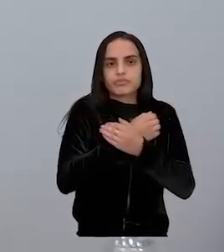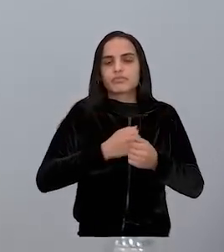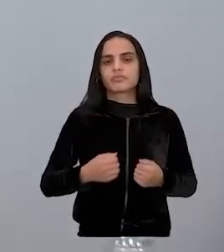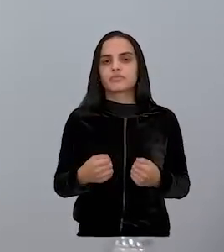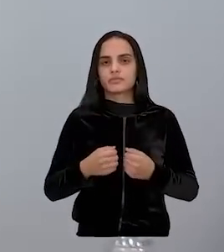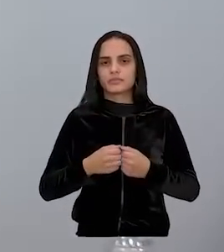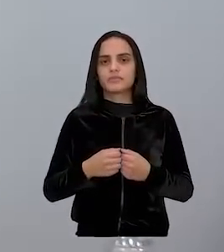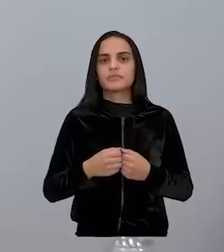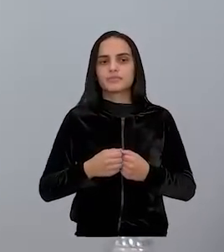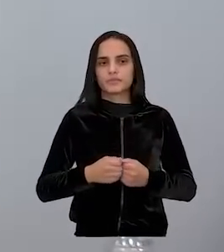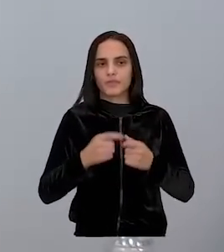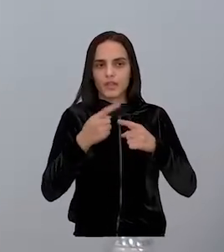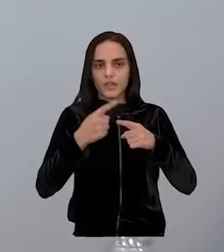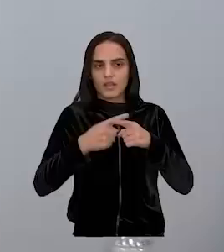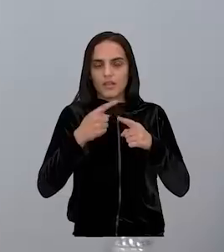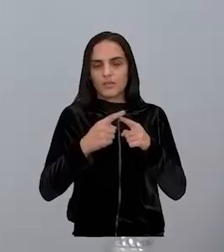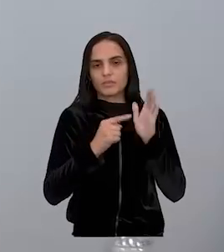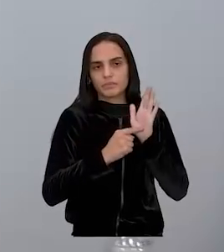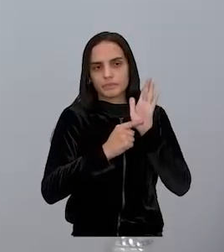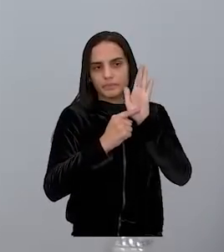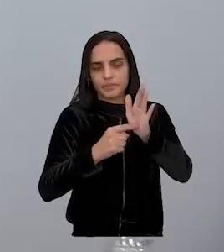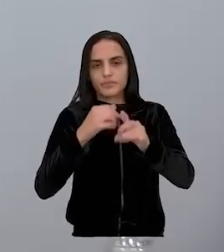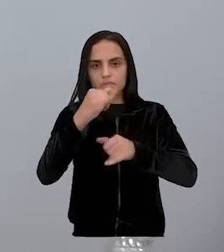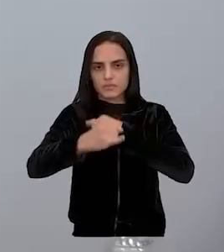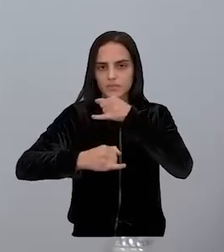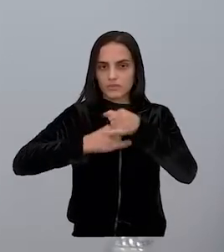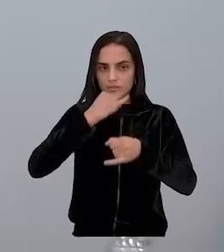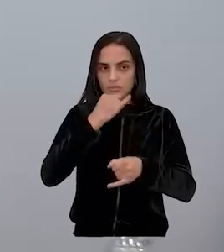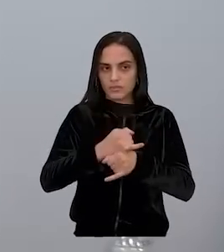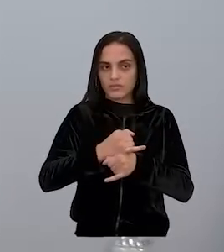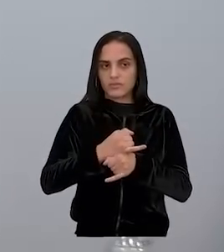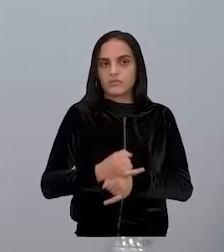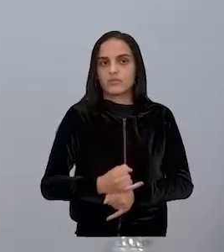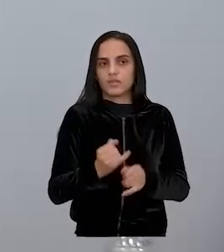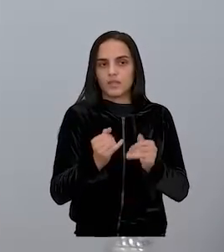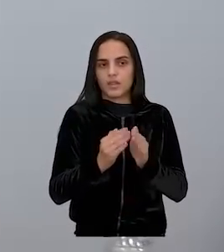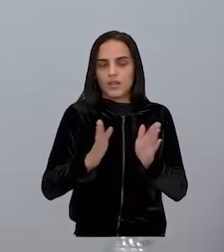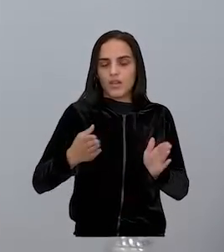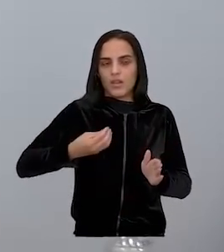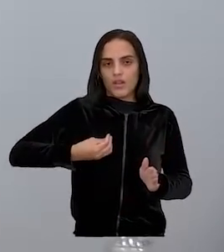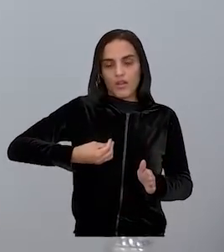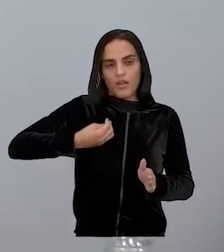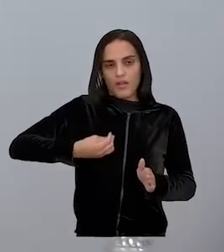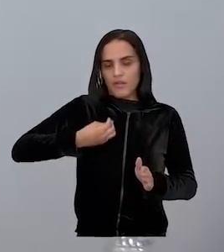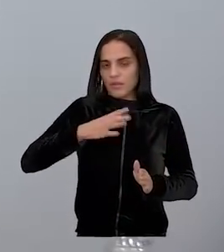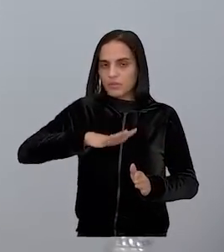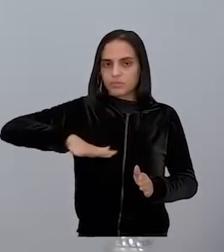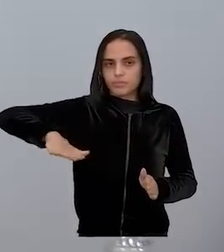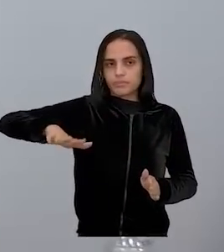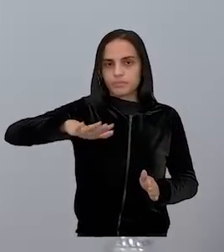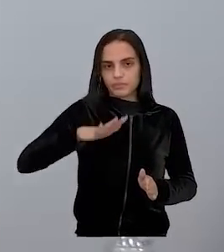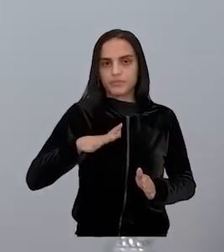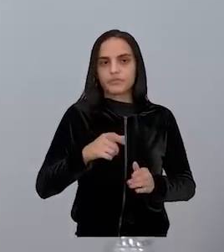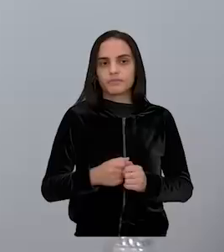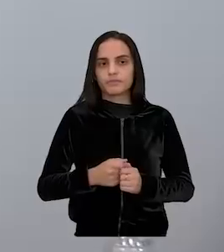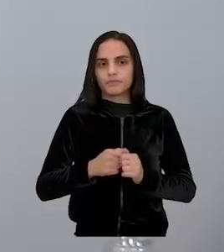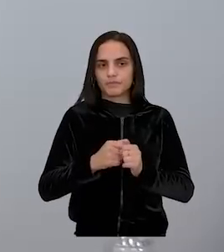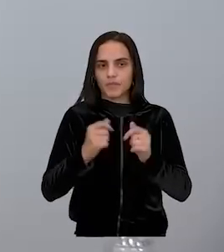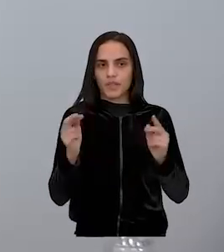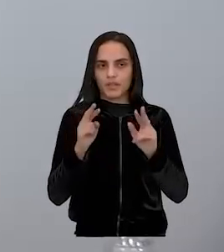Que é essa exposição que nós fazemos na internet, né? Abrimos a nossa vida aí para todos. E caiu na